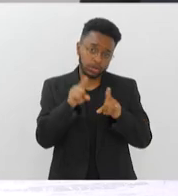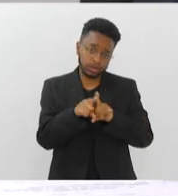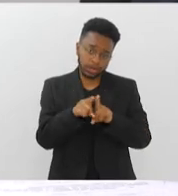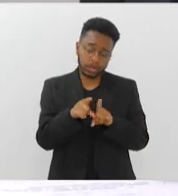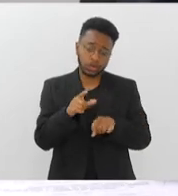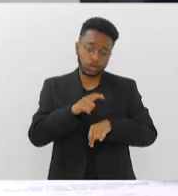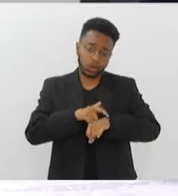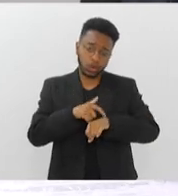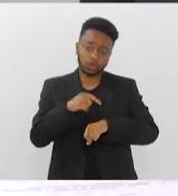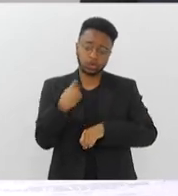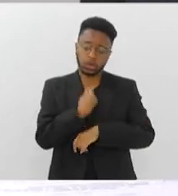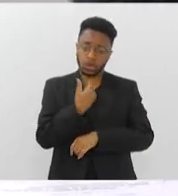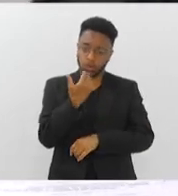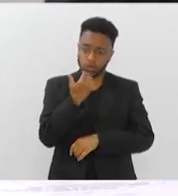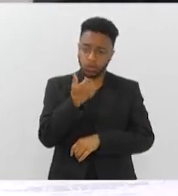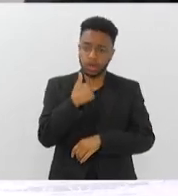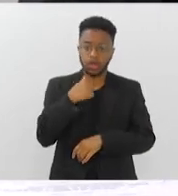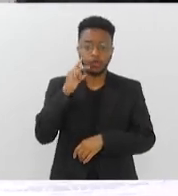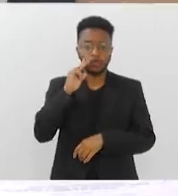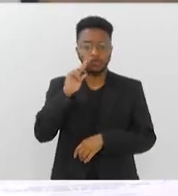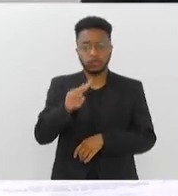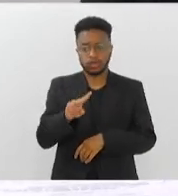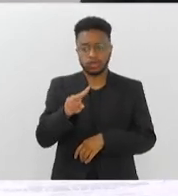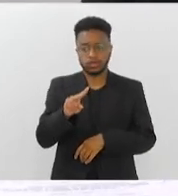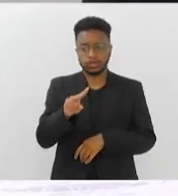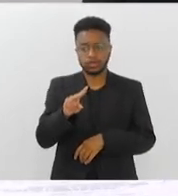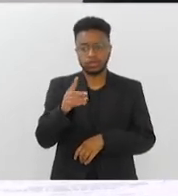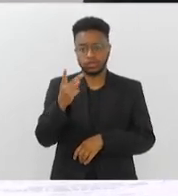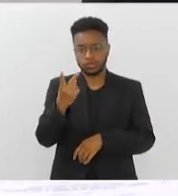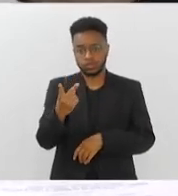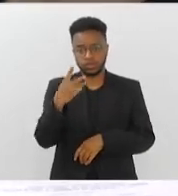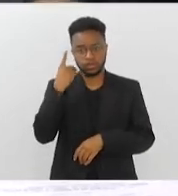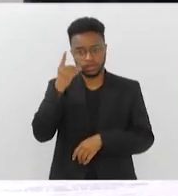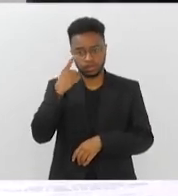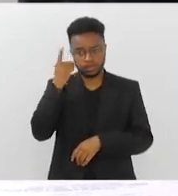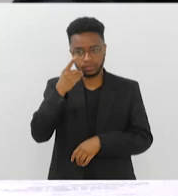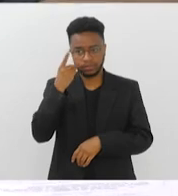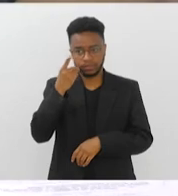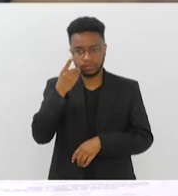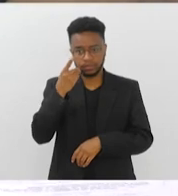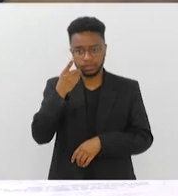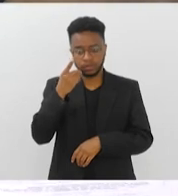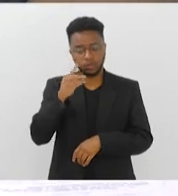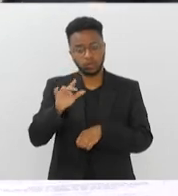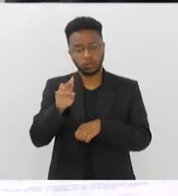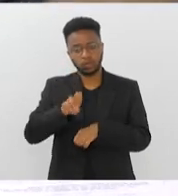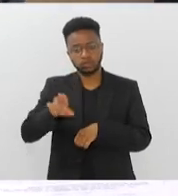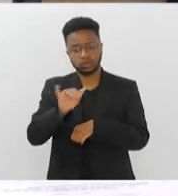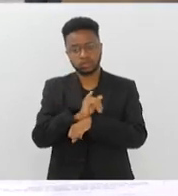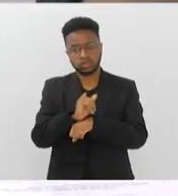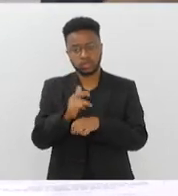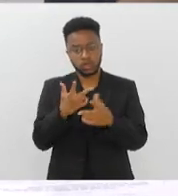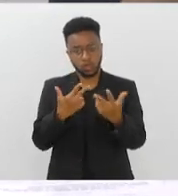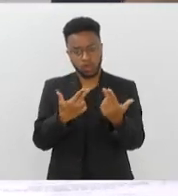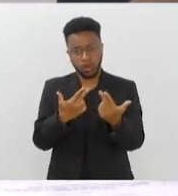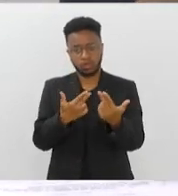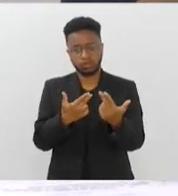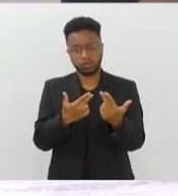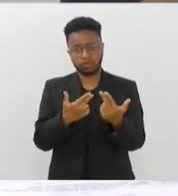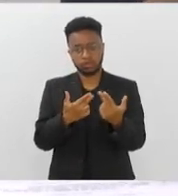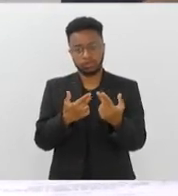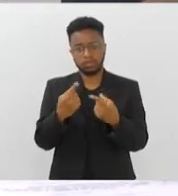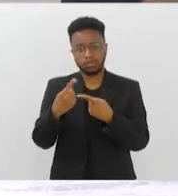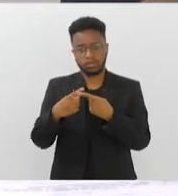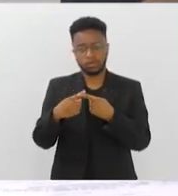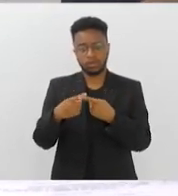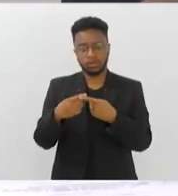almoço, estava sentado ao lado de duas deputadas que adotaram a minha tática. Punha carne assim, muito agrião em